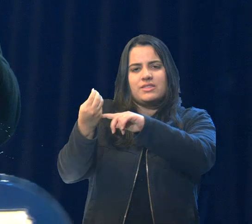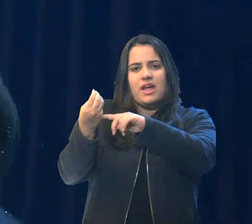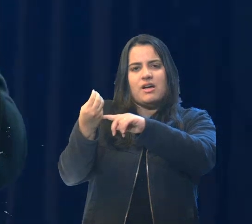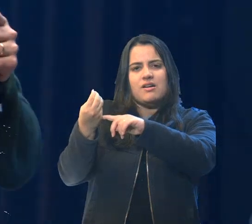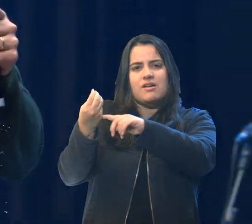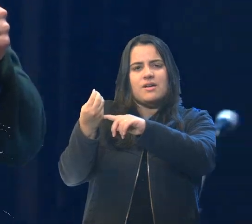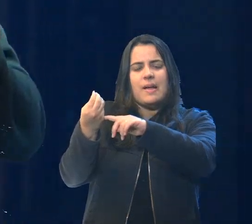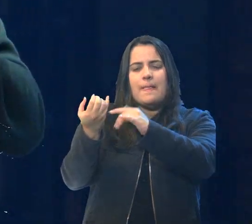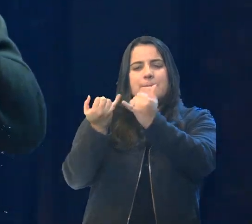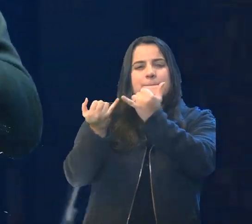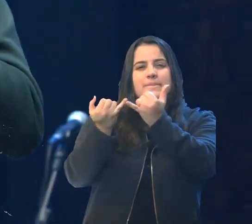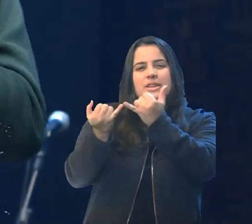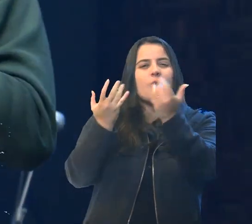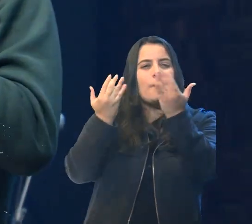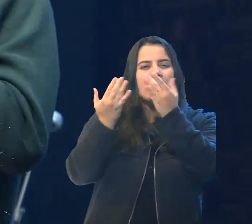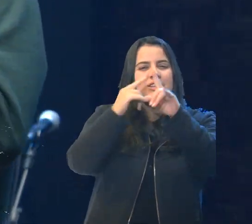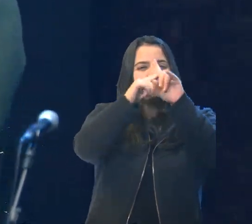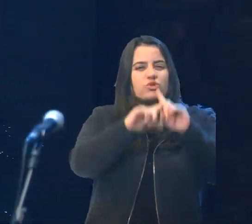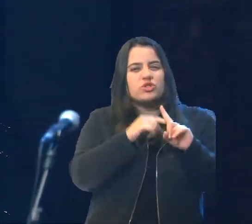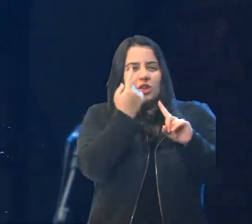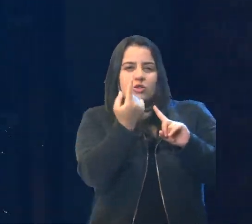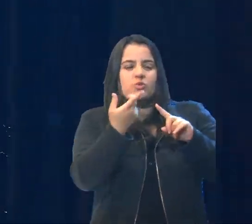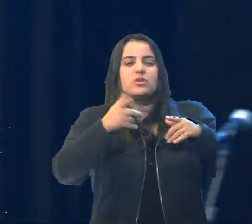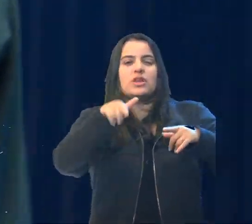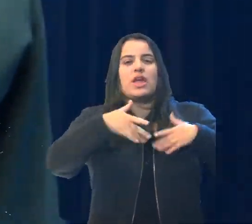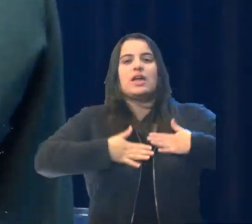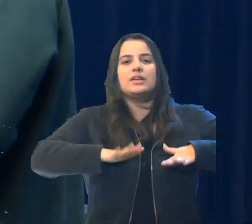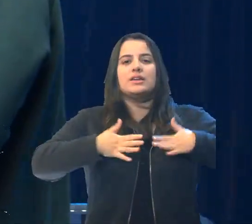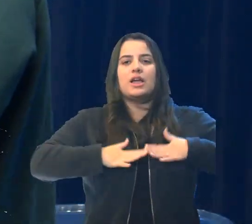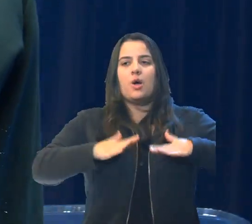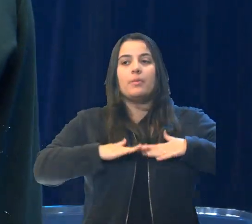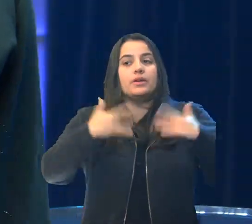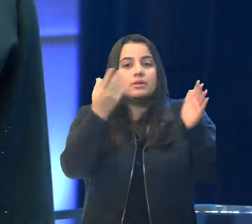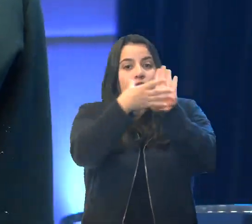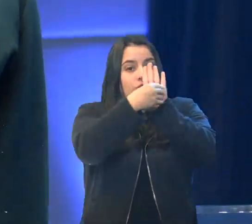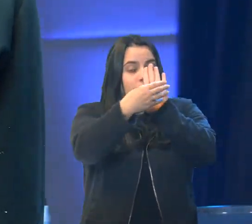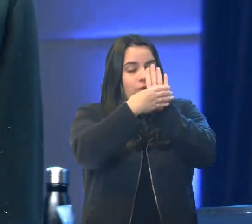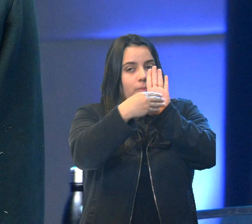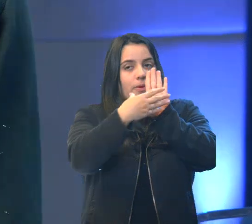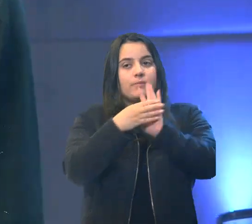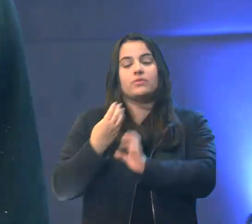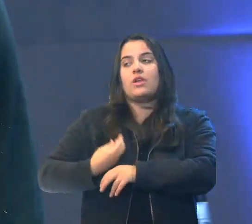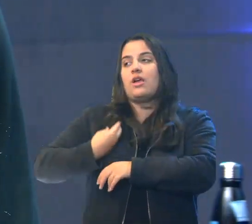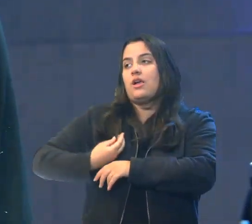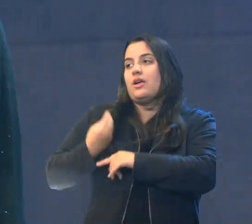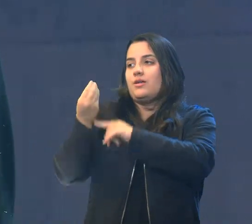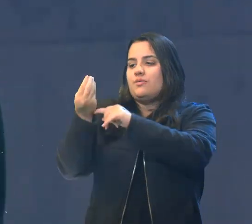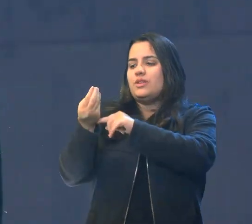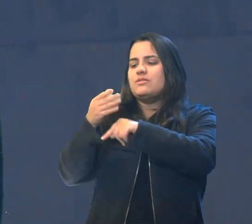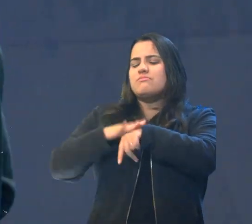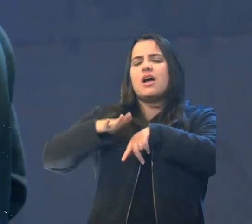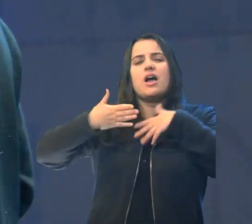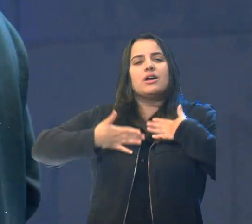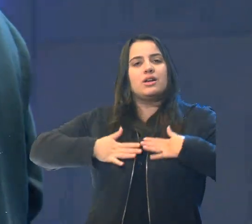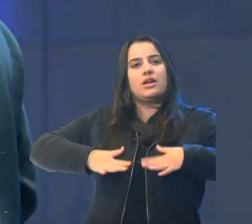vida. Mais alto que você não está no velório, a vida no X1.